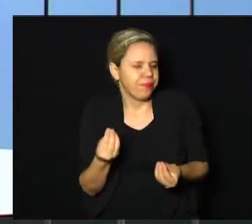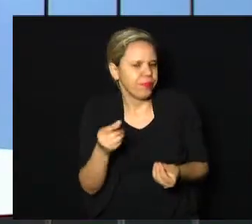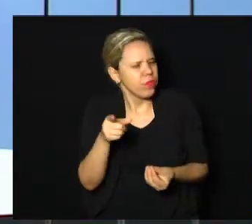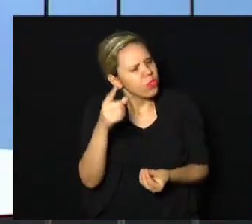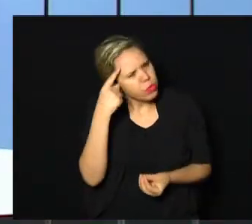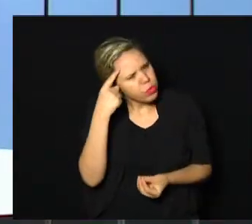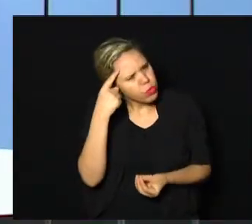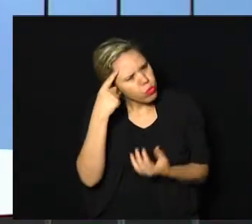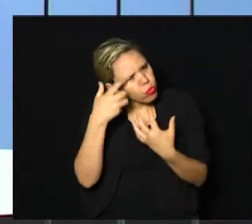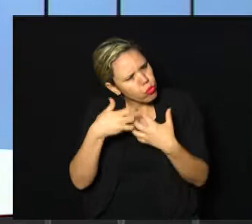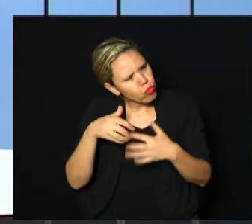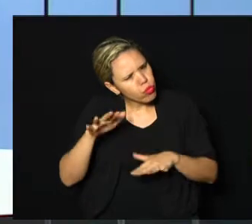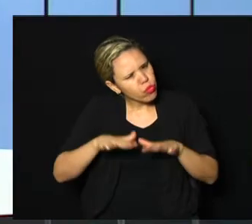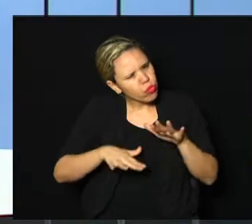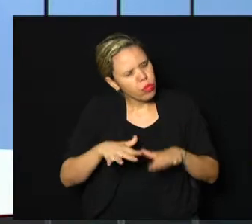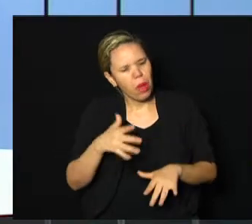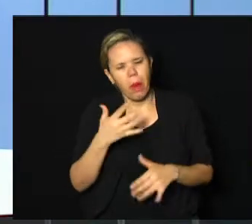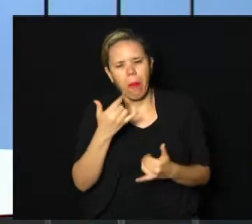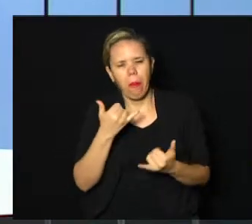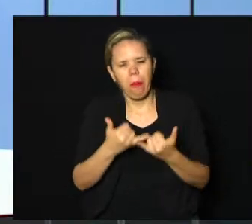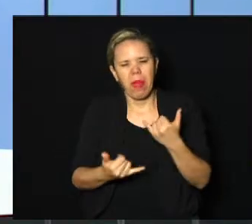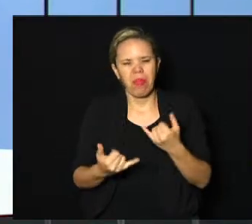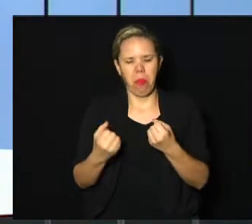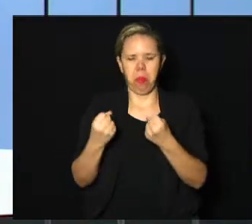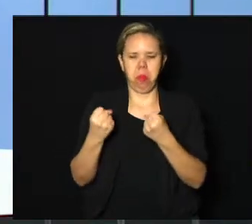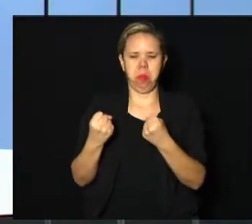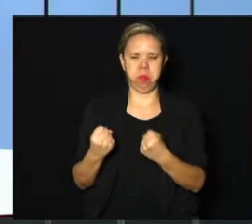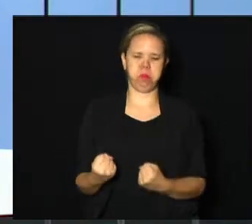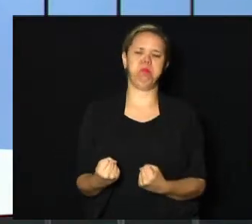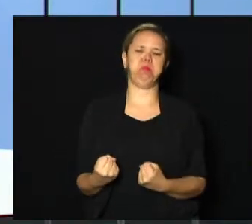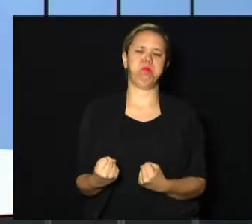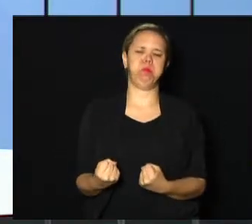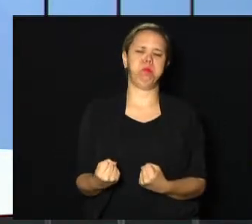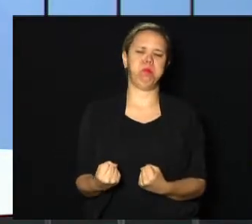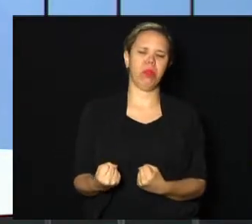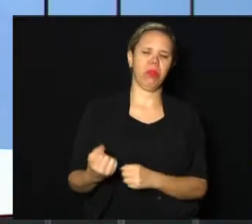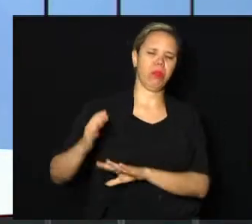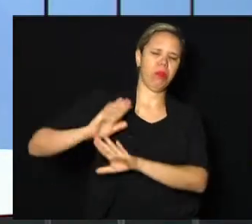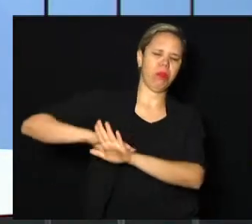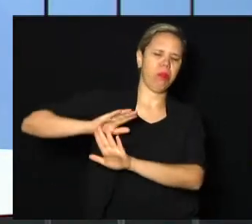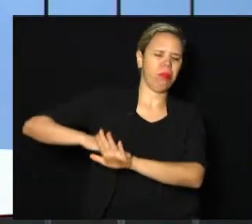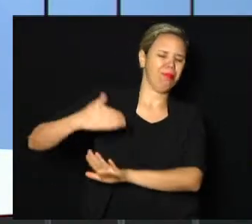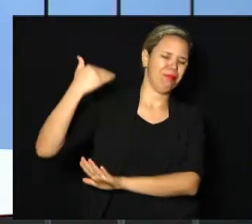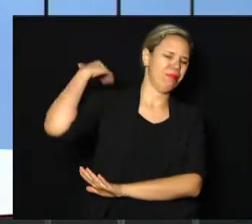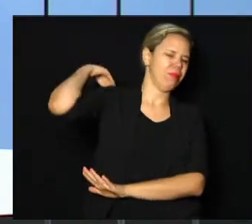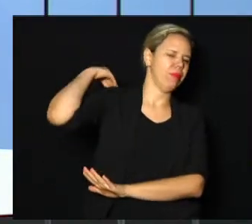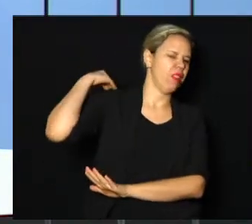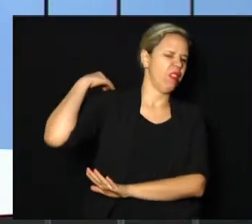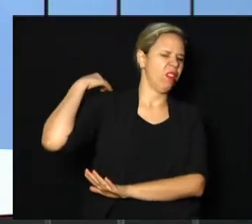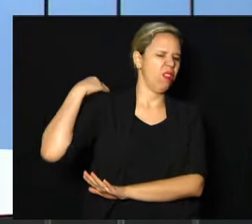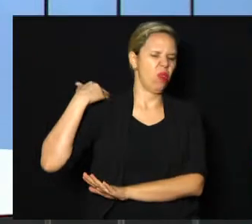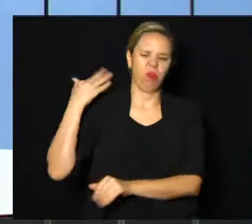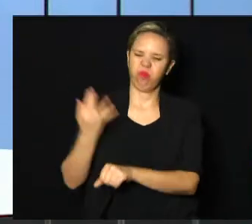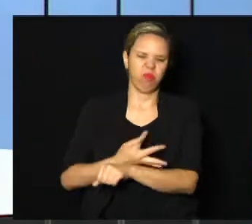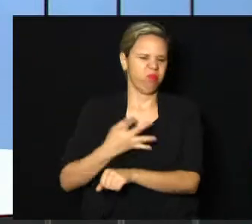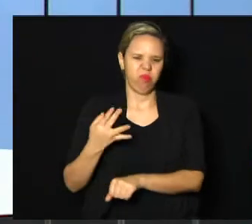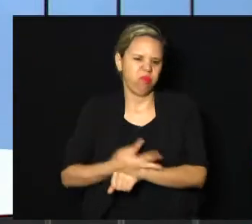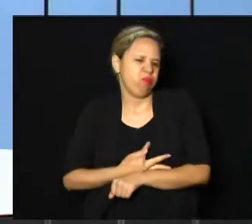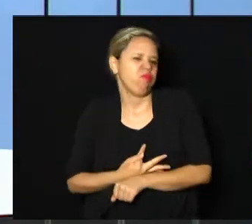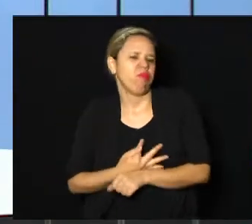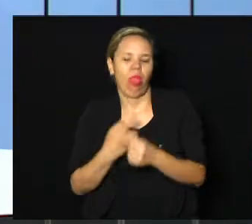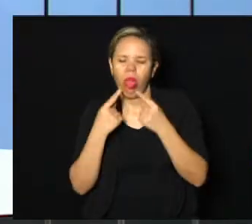já pensou que às vezes parece estar carregando o mundo nas costas? Ah, nem sempre a coluna aguenta não.